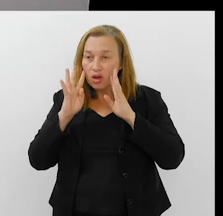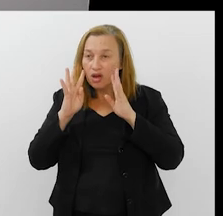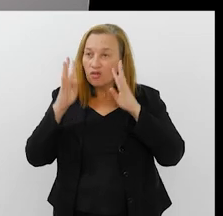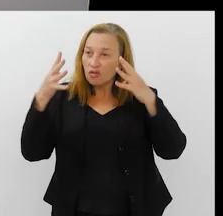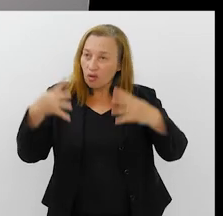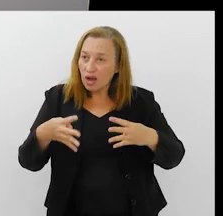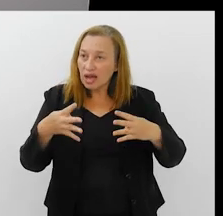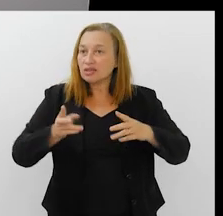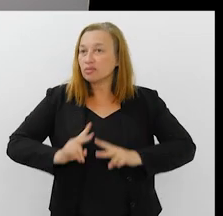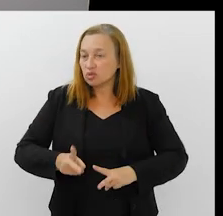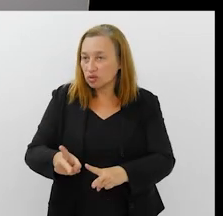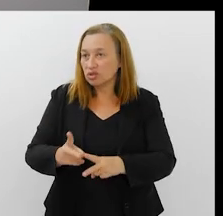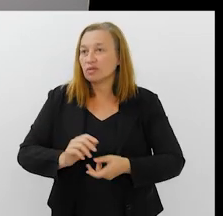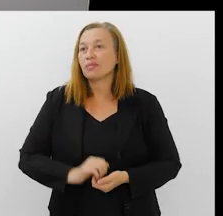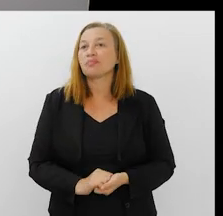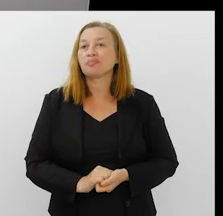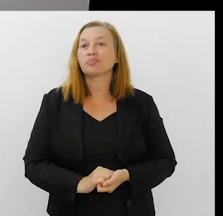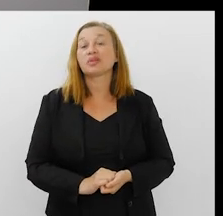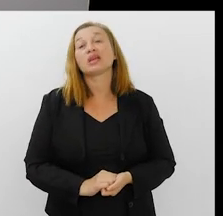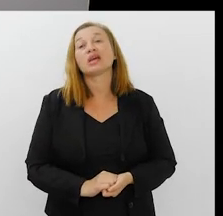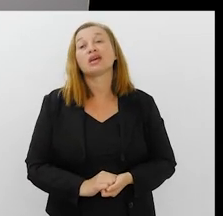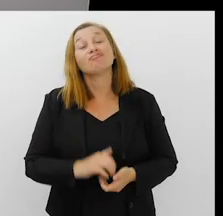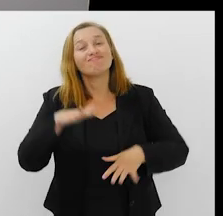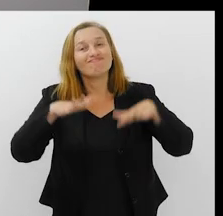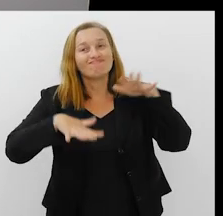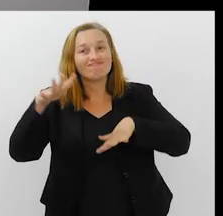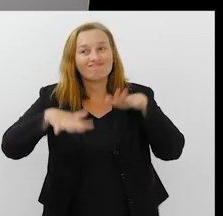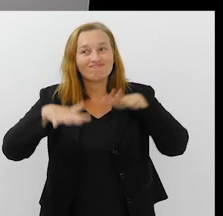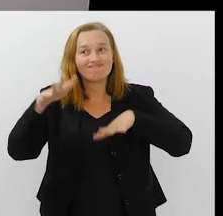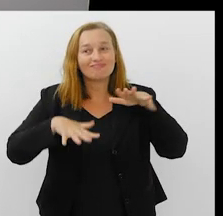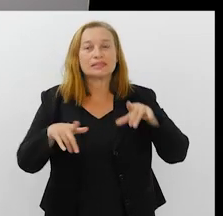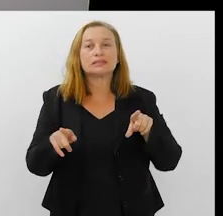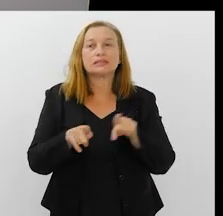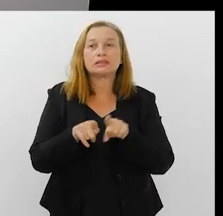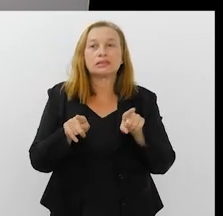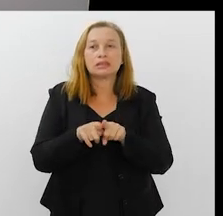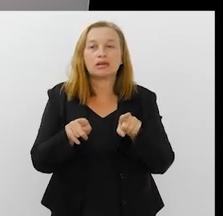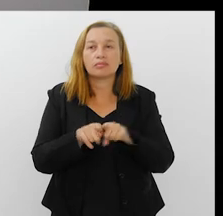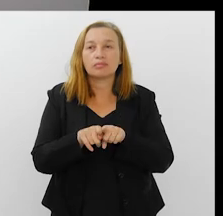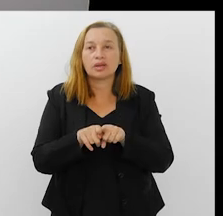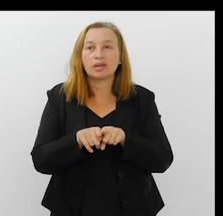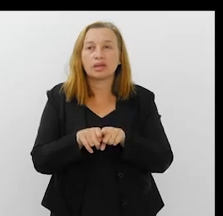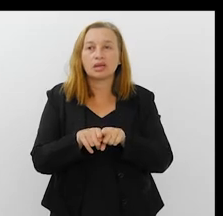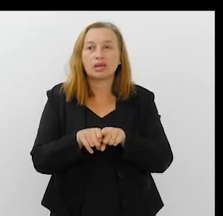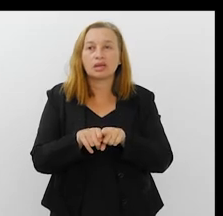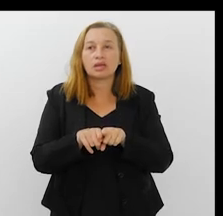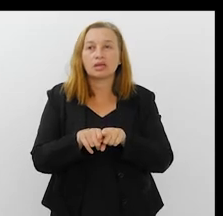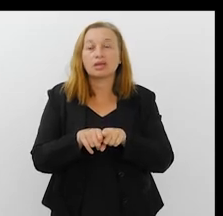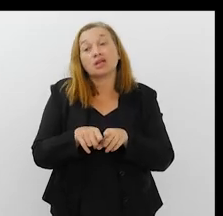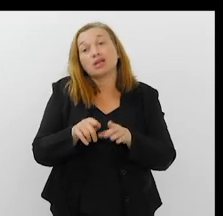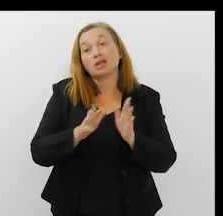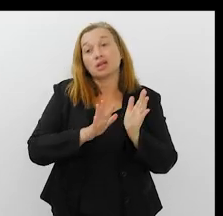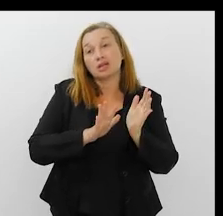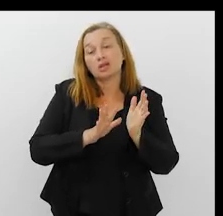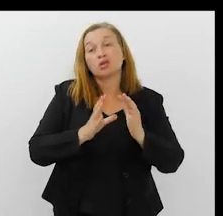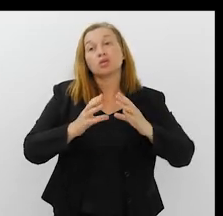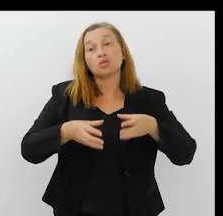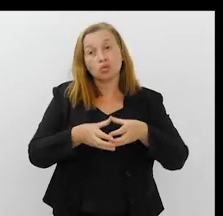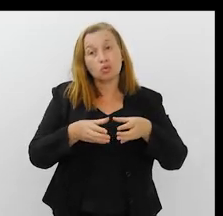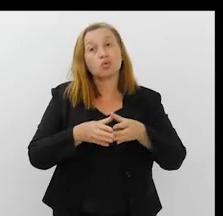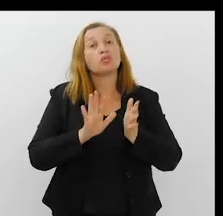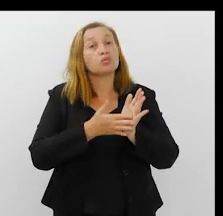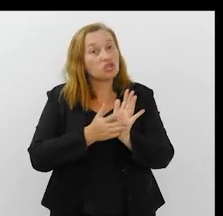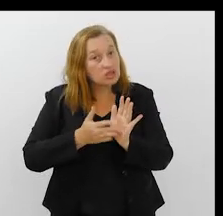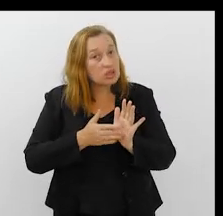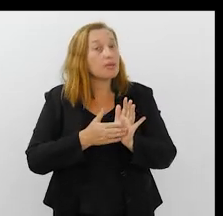antenados e vamos continuar assim. E depende muito também do recurso que a escola tem, né?